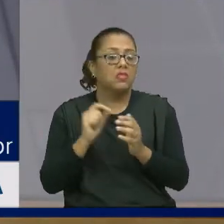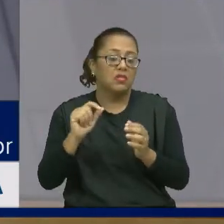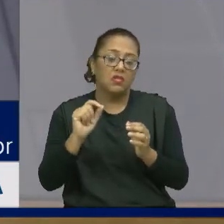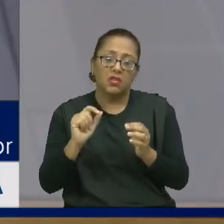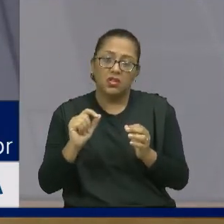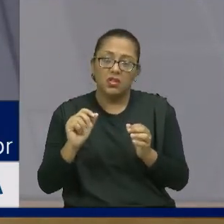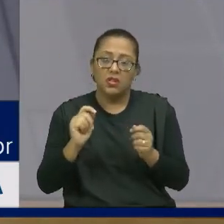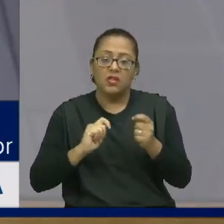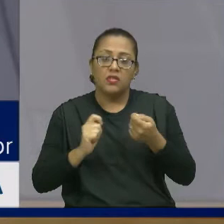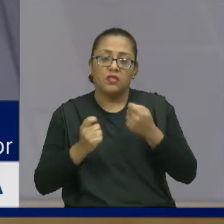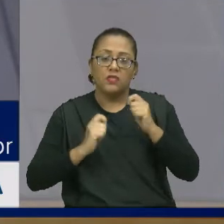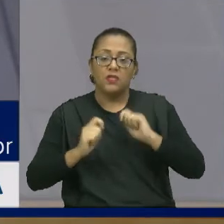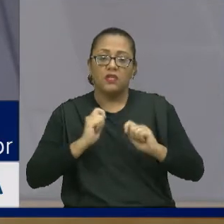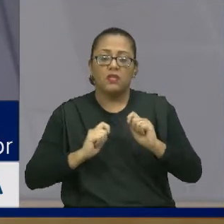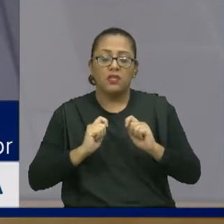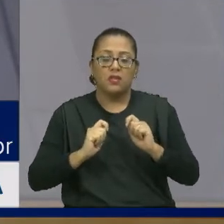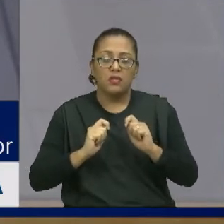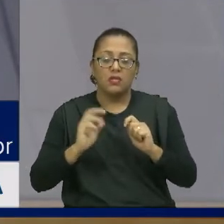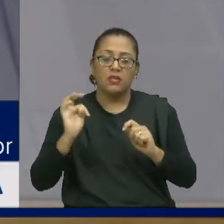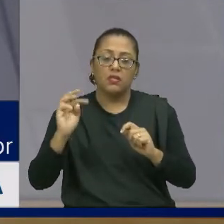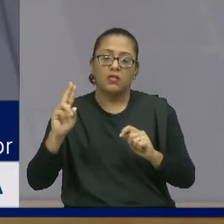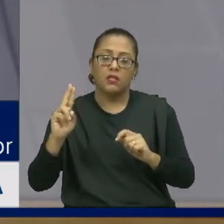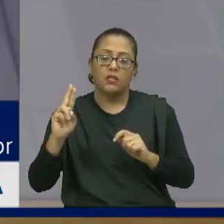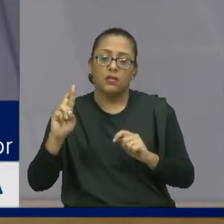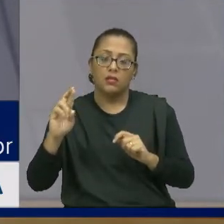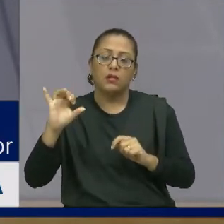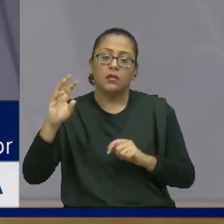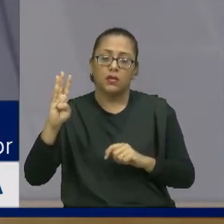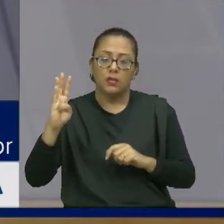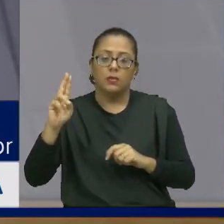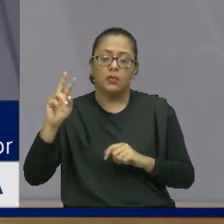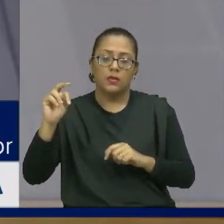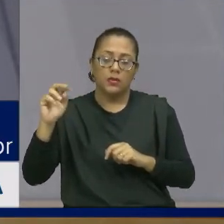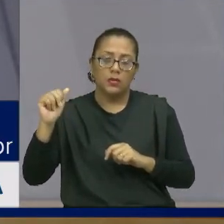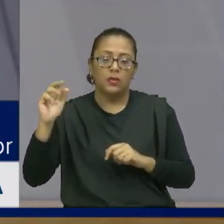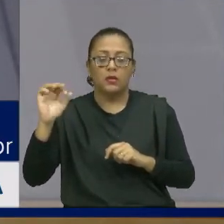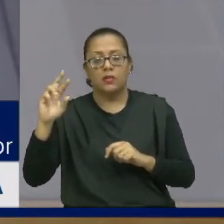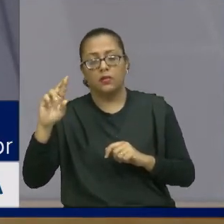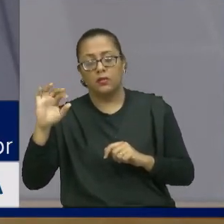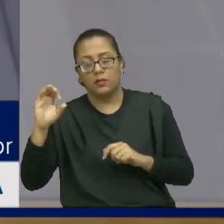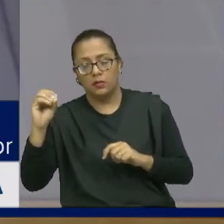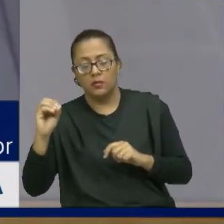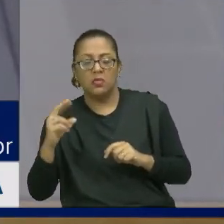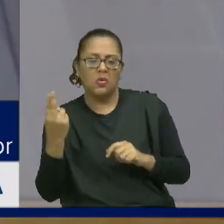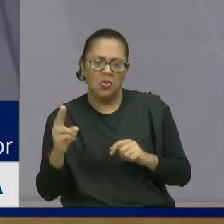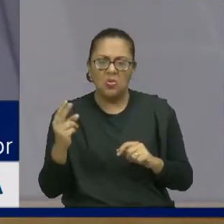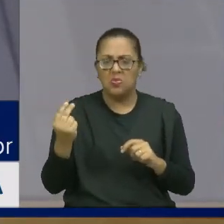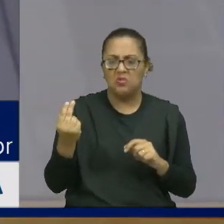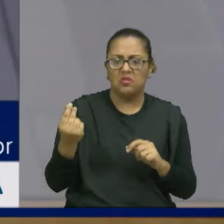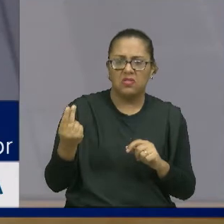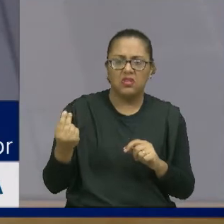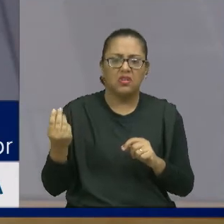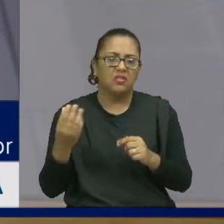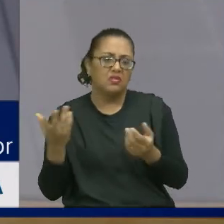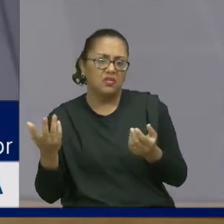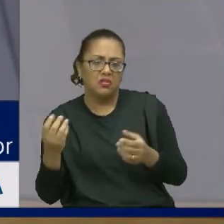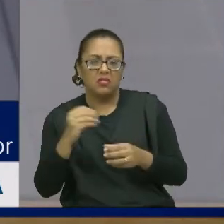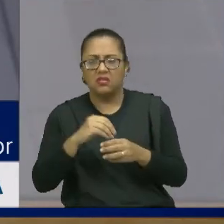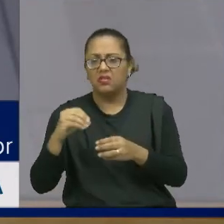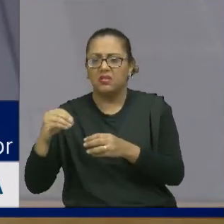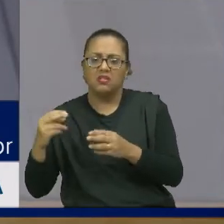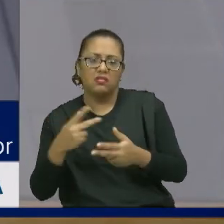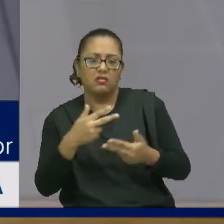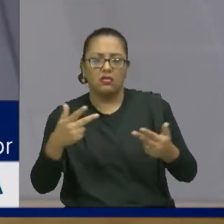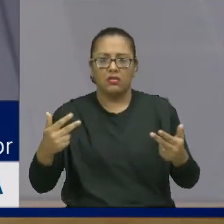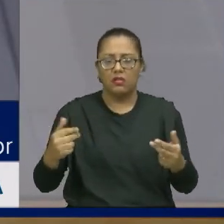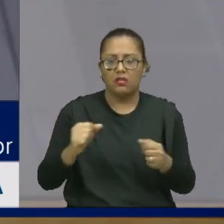tributários. Tampouco receber jetões ou qualquer verba adicional para o cumprimento das suas